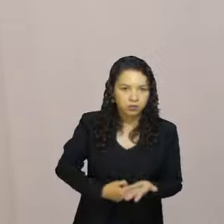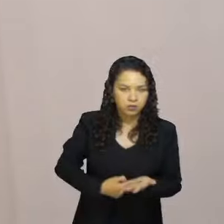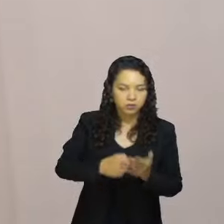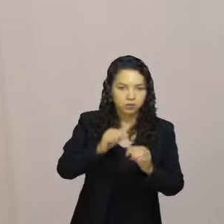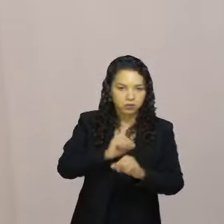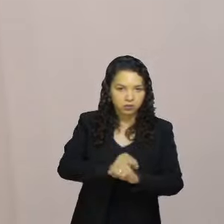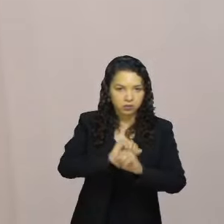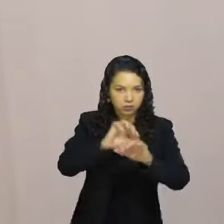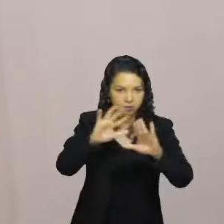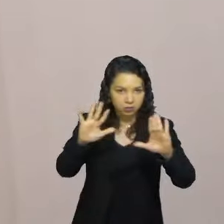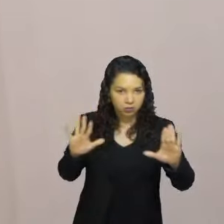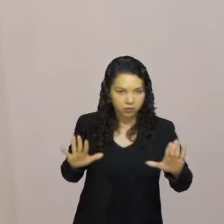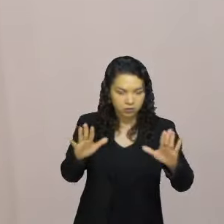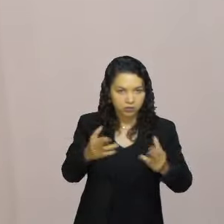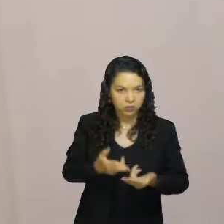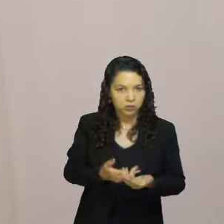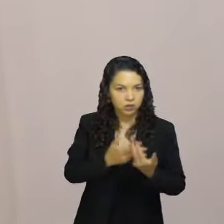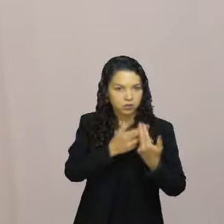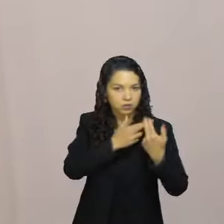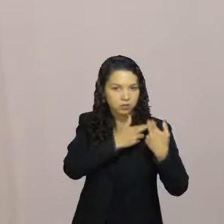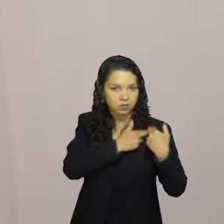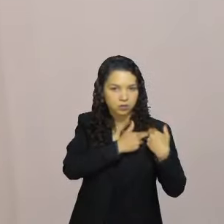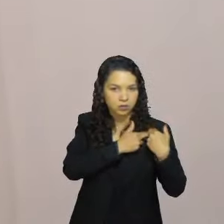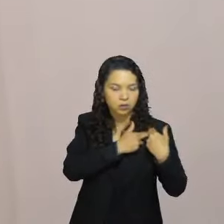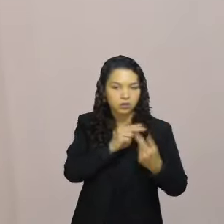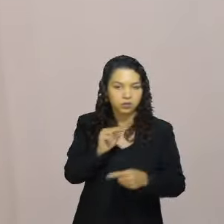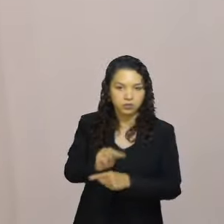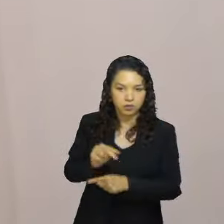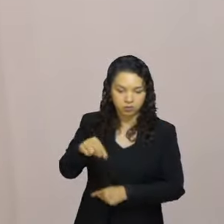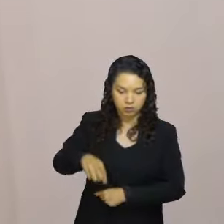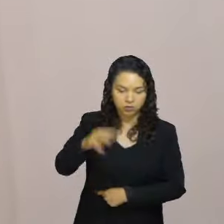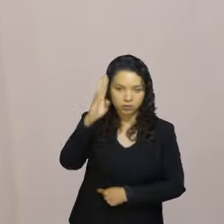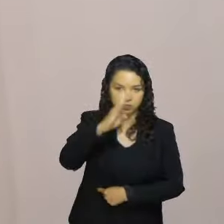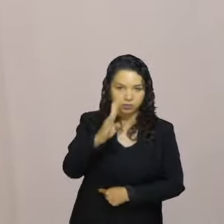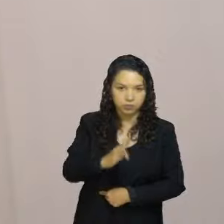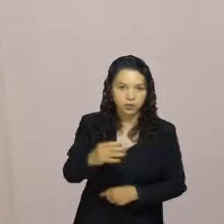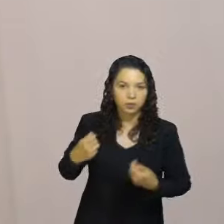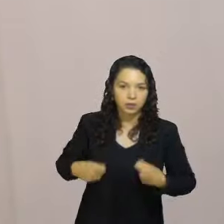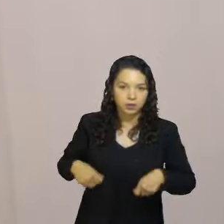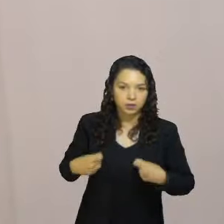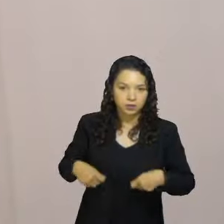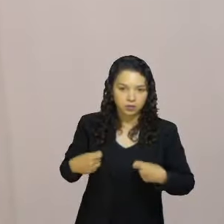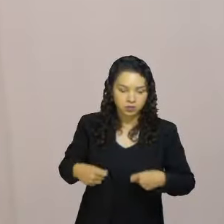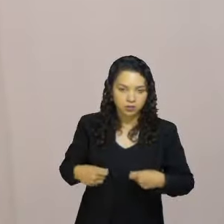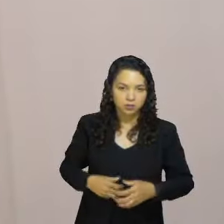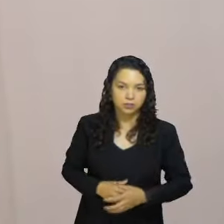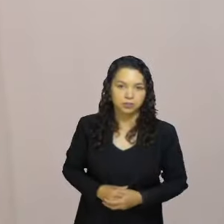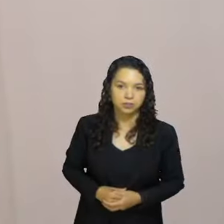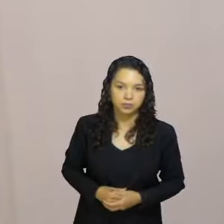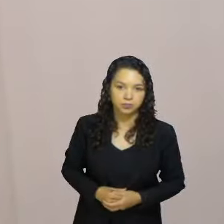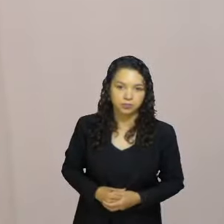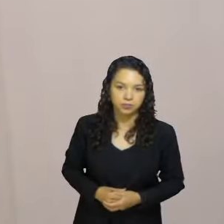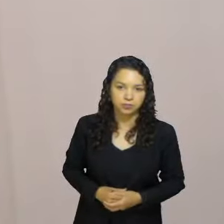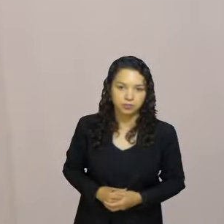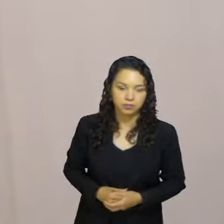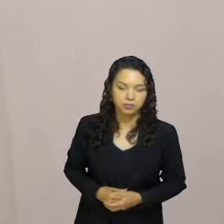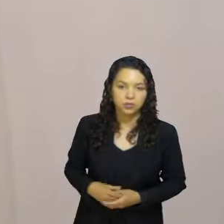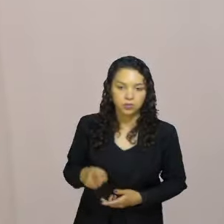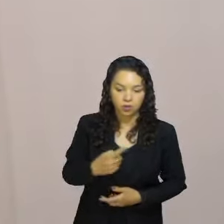transparência e responsabilidade fiscal no Brasil precisa existir. Devemos ampliar